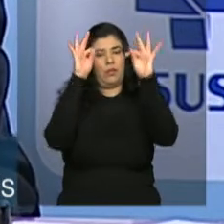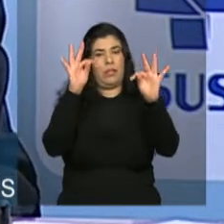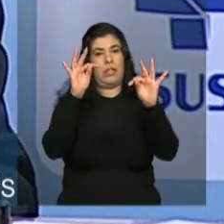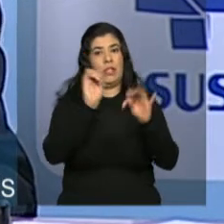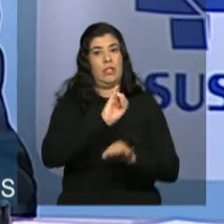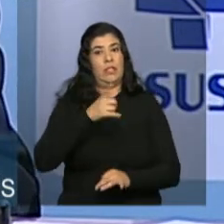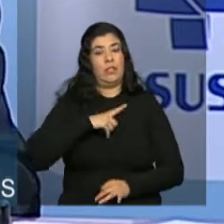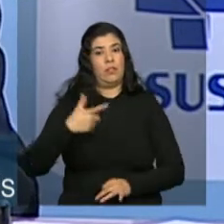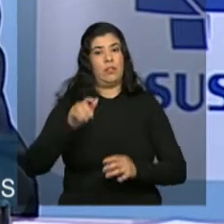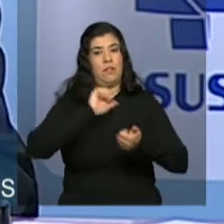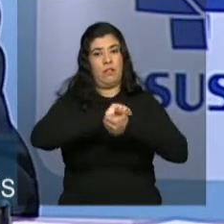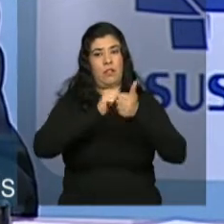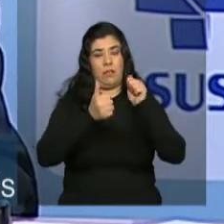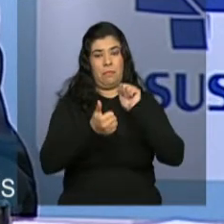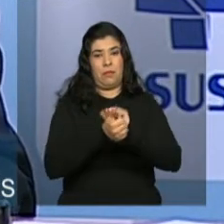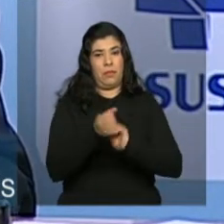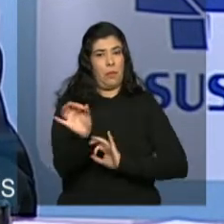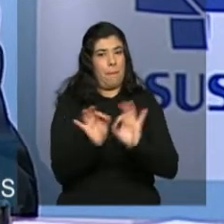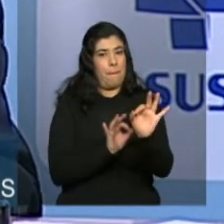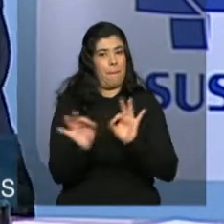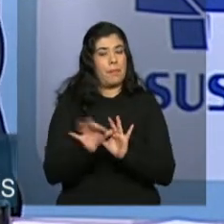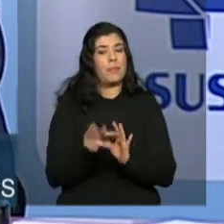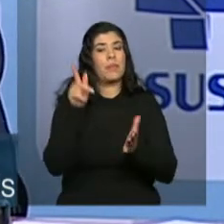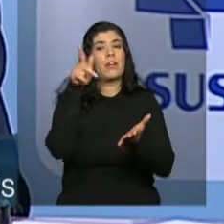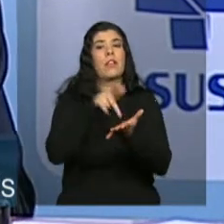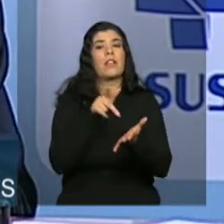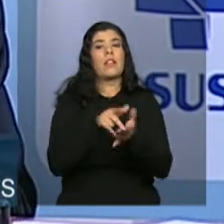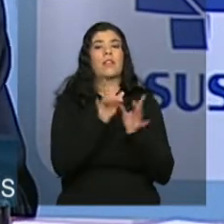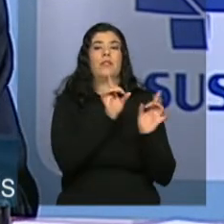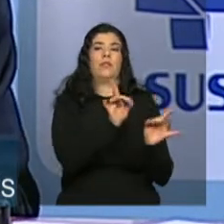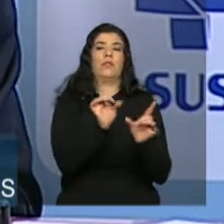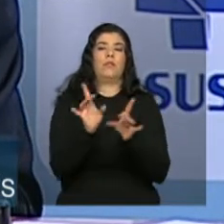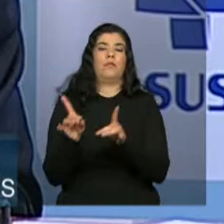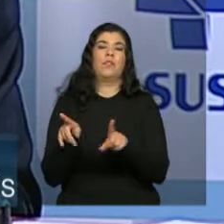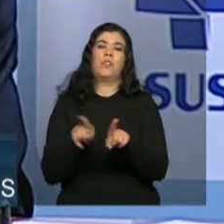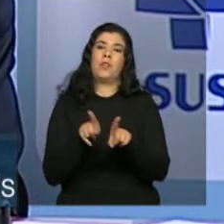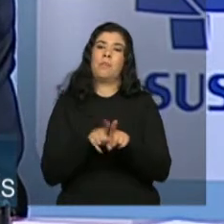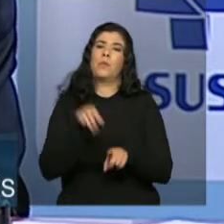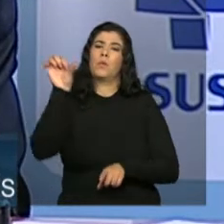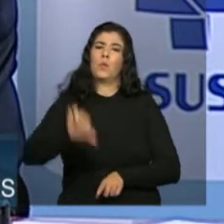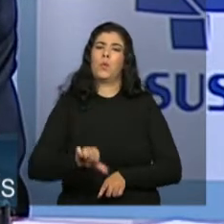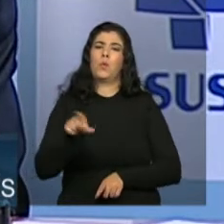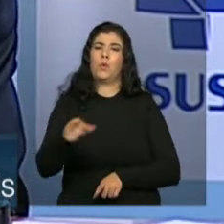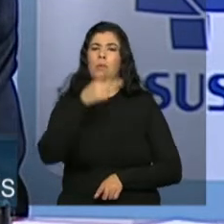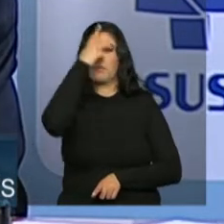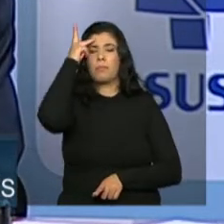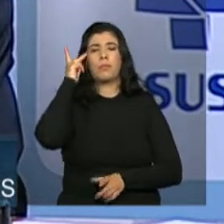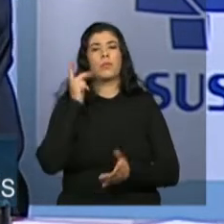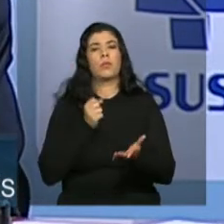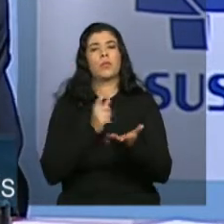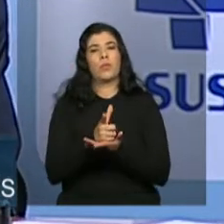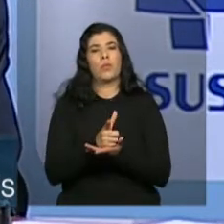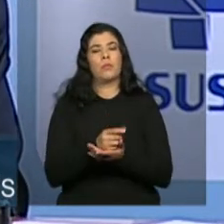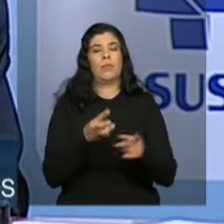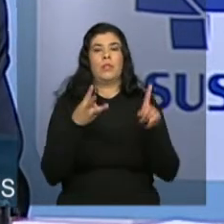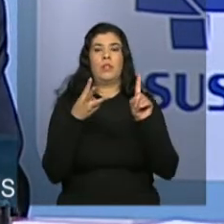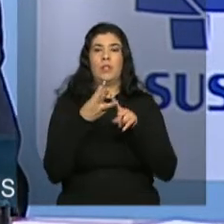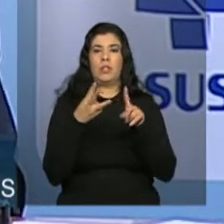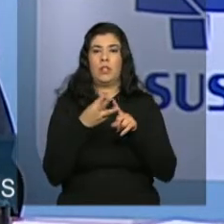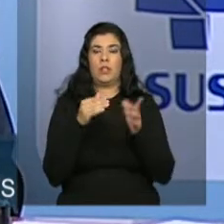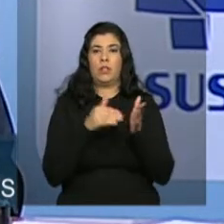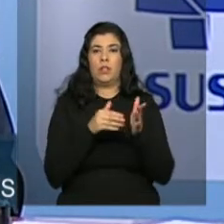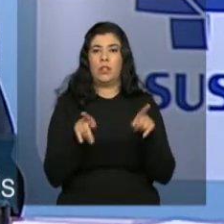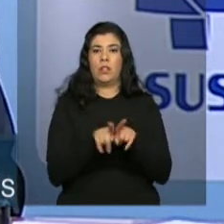adaptar a gente para de Capital O que é a realidade do mercado effect a prejudicar o consumidor eo a terceira e última é a